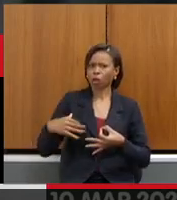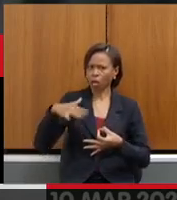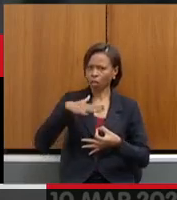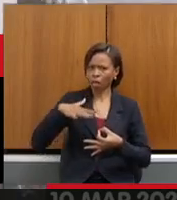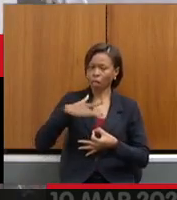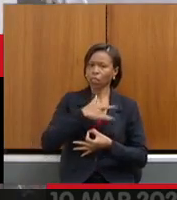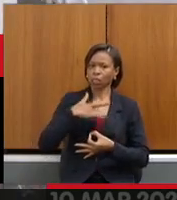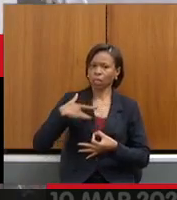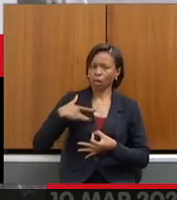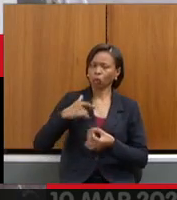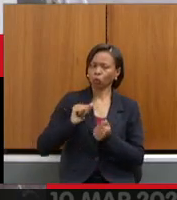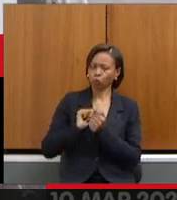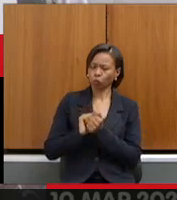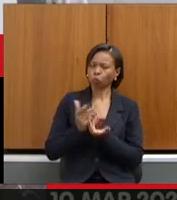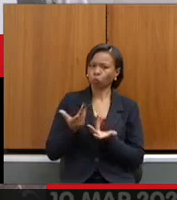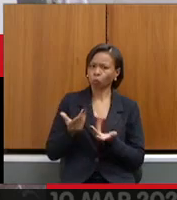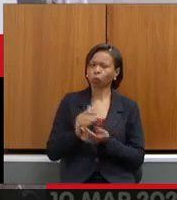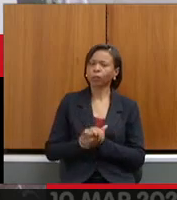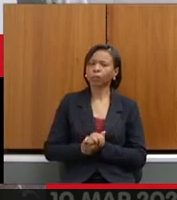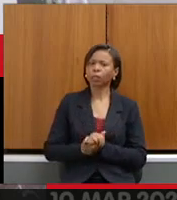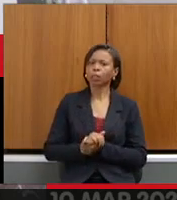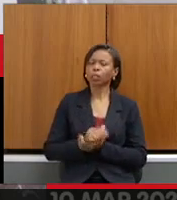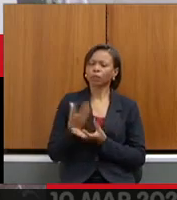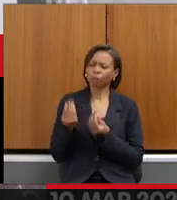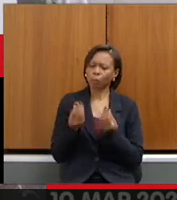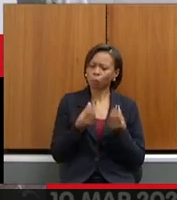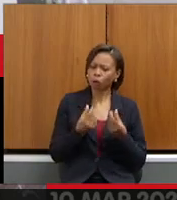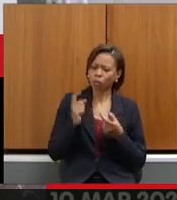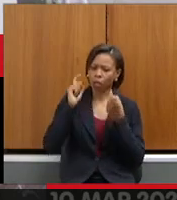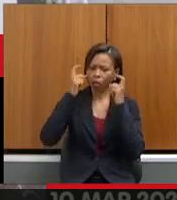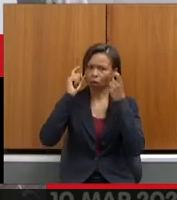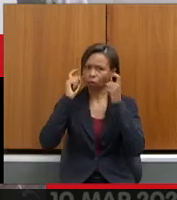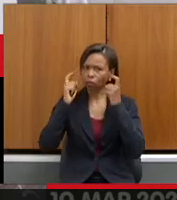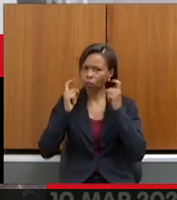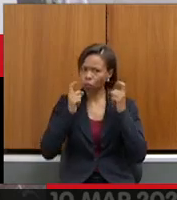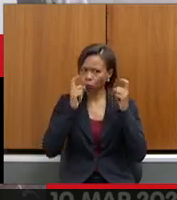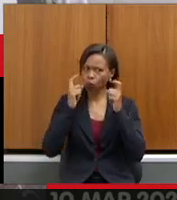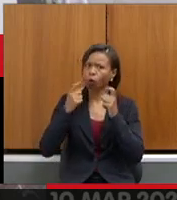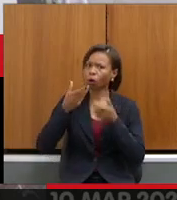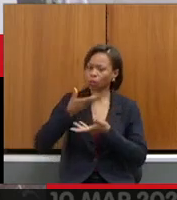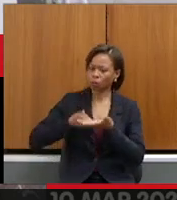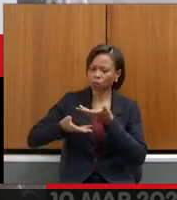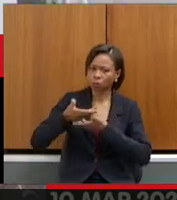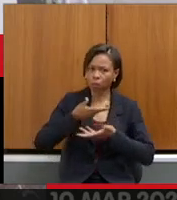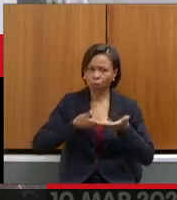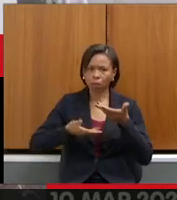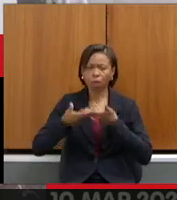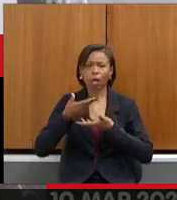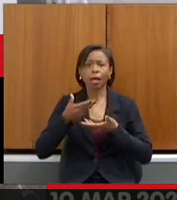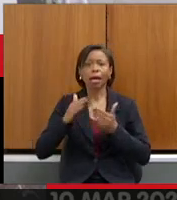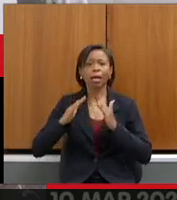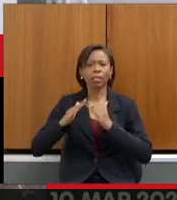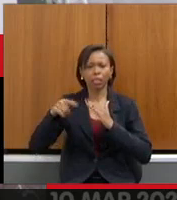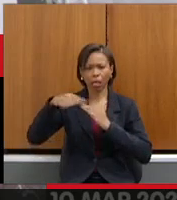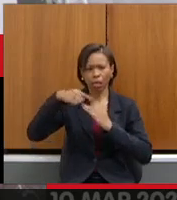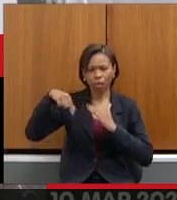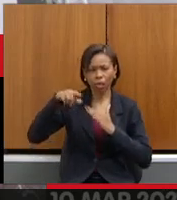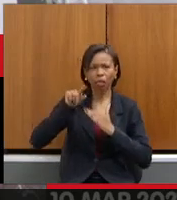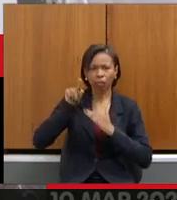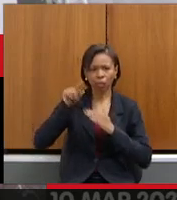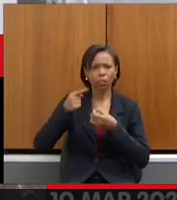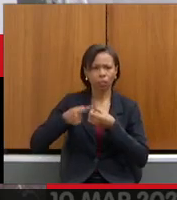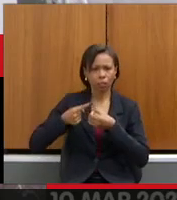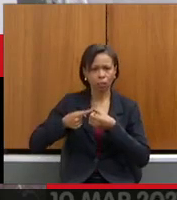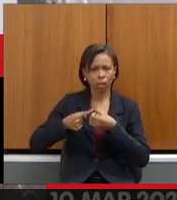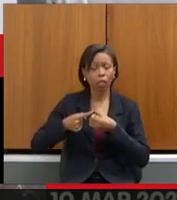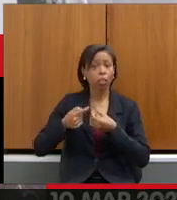à saúde né Nós estamos tendo muitas reuniões desde saúde mental a outras que envolve a própria Santa Casa de Passos então se